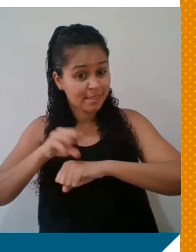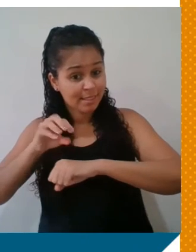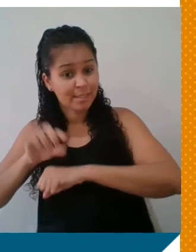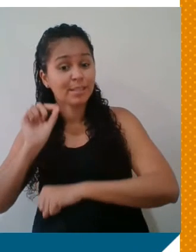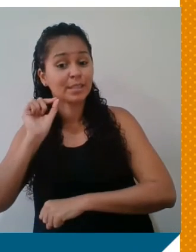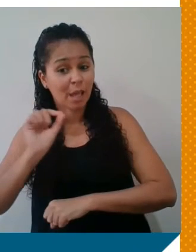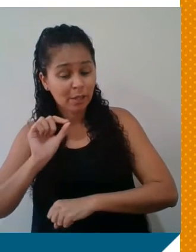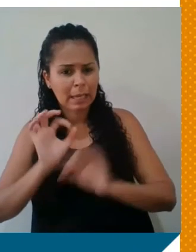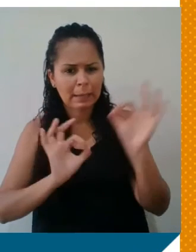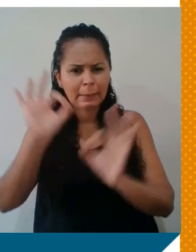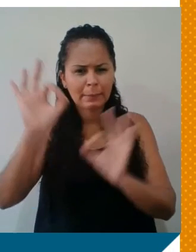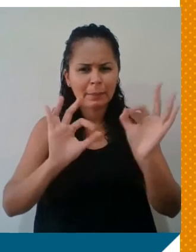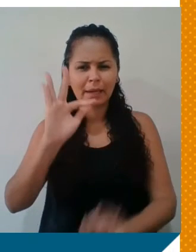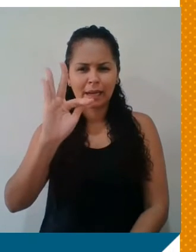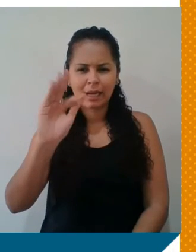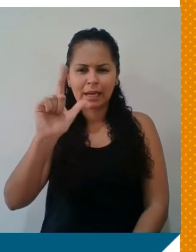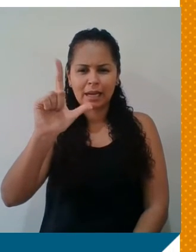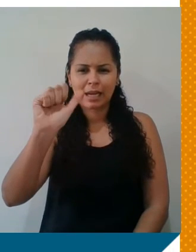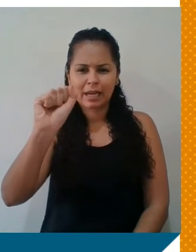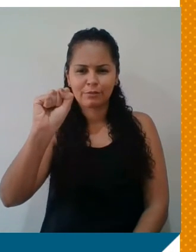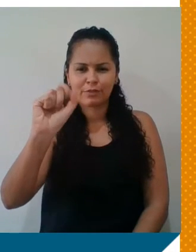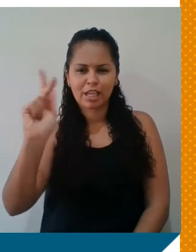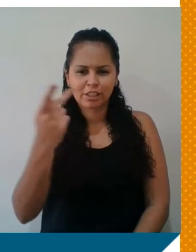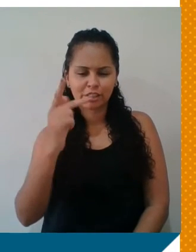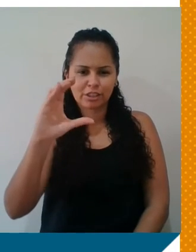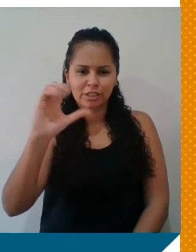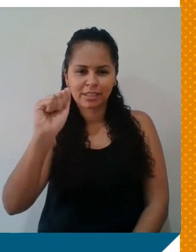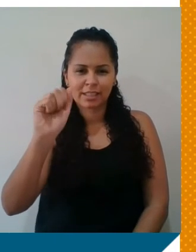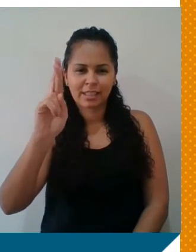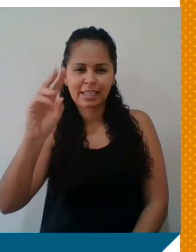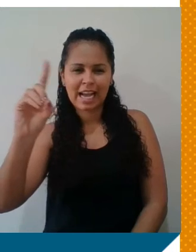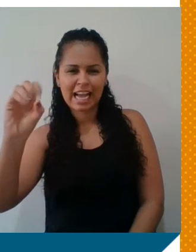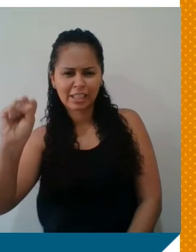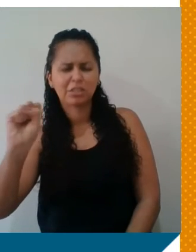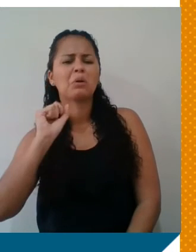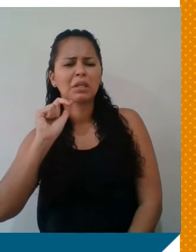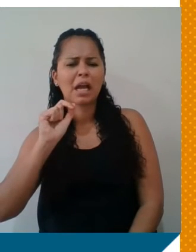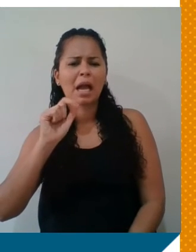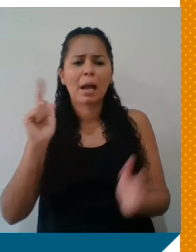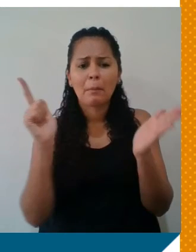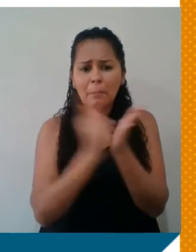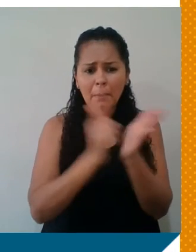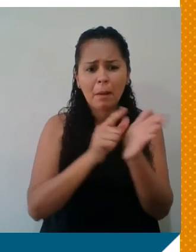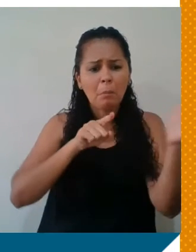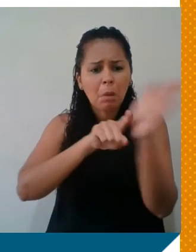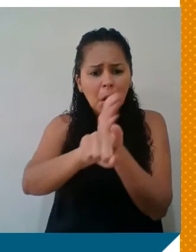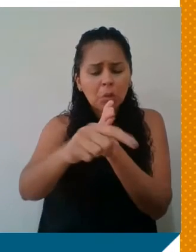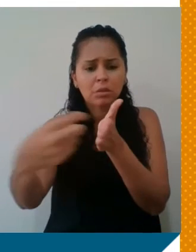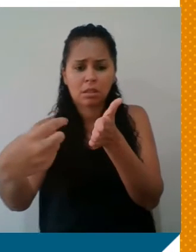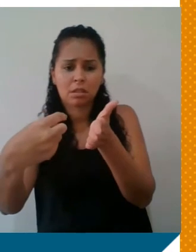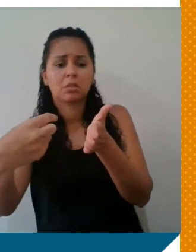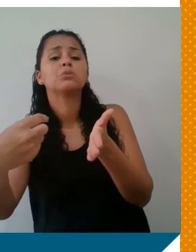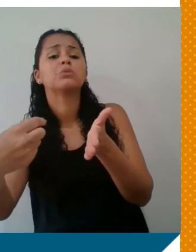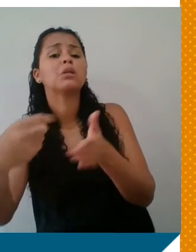a terceira dica é monte flashcards. O que são flashcards? São cartões de pergunta e resposta, né? E como é que a gente pode fazer?